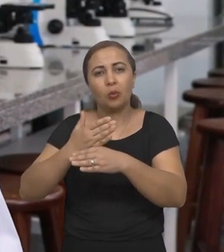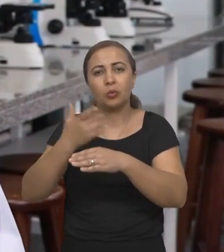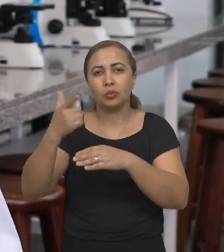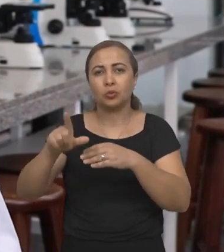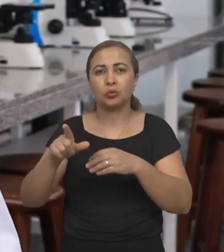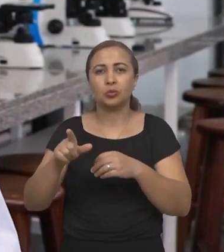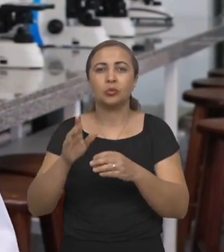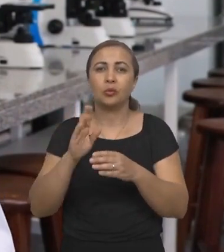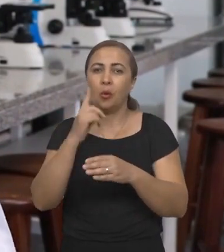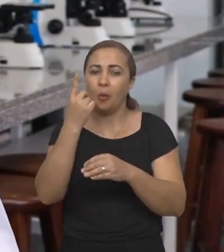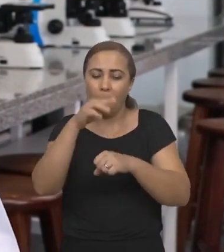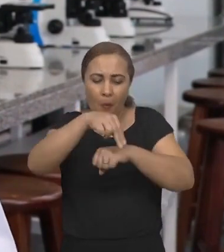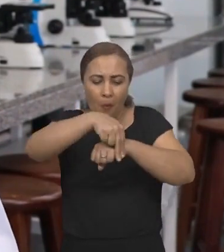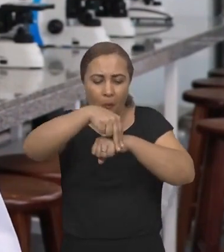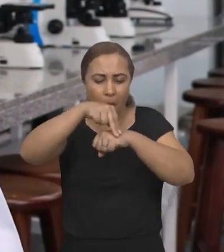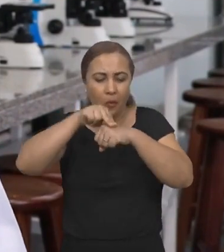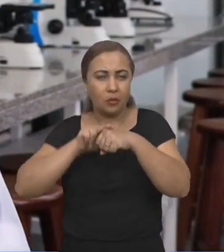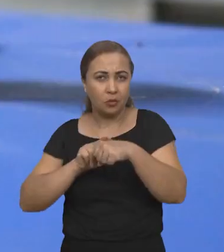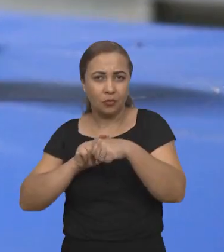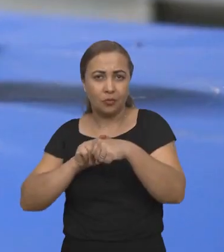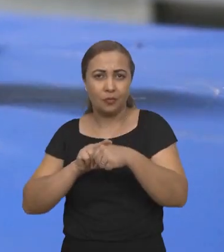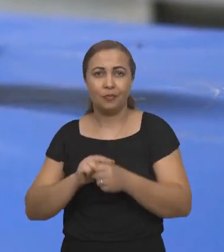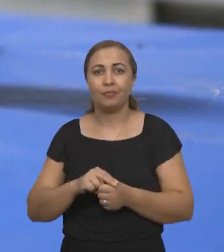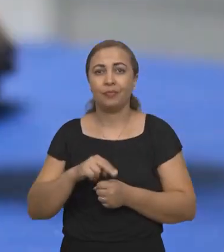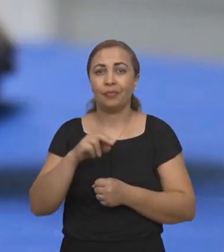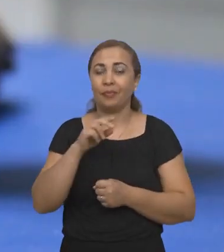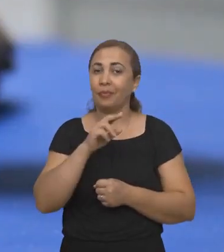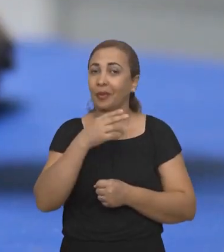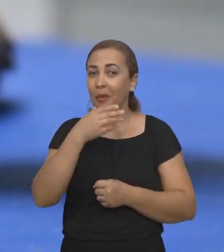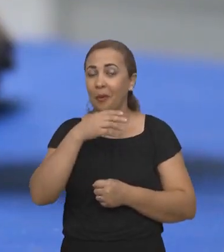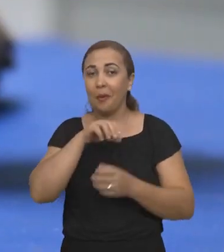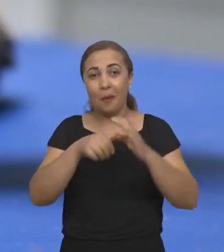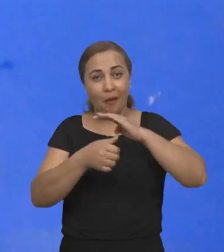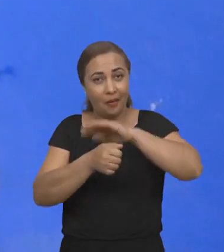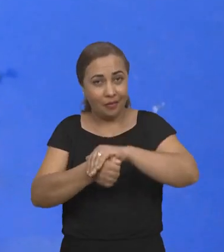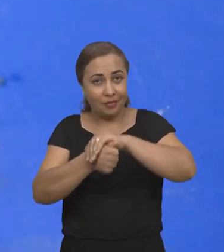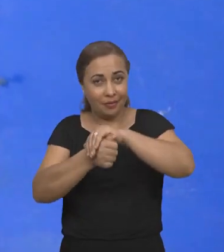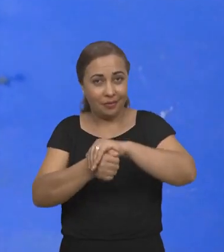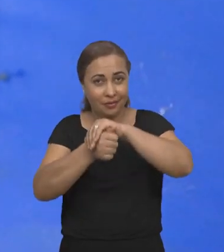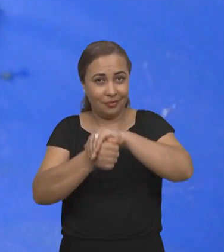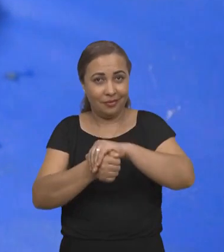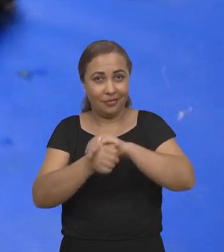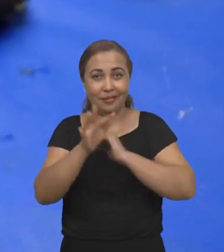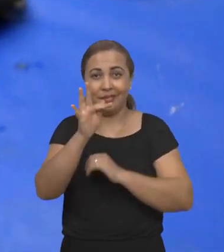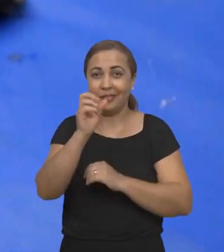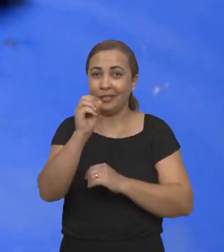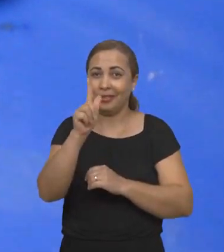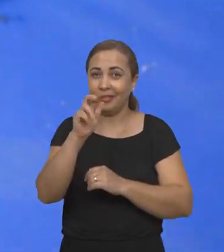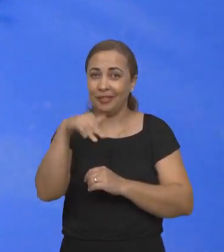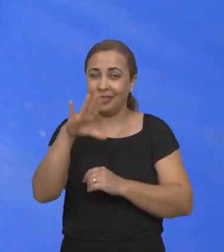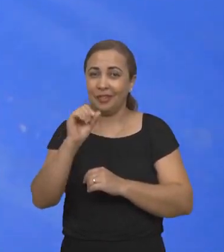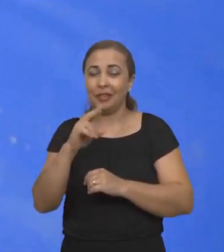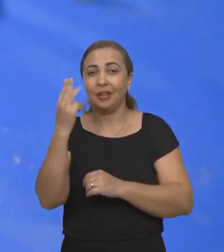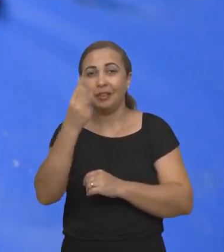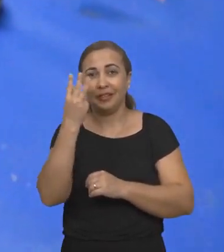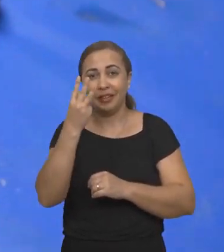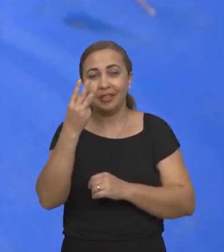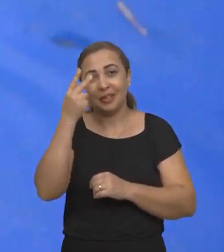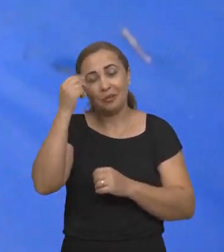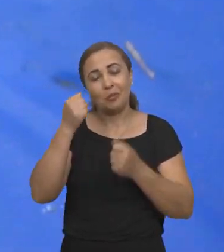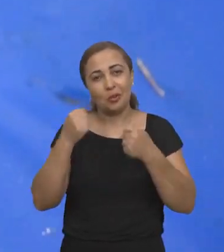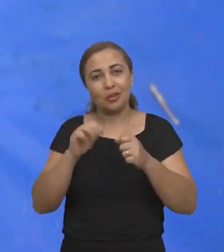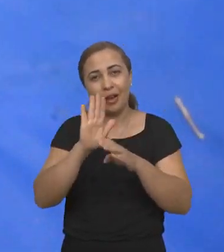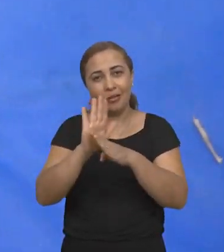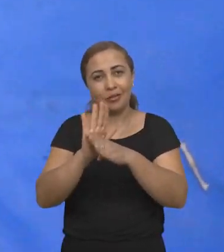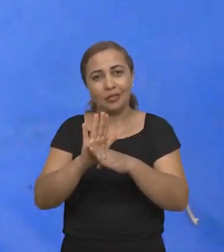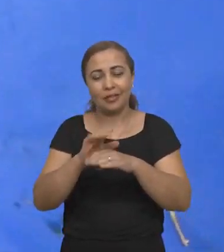reconstruir, pensando em um curativo. Foguinho, esse jabuti, foi o terceiro paciente a ter seu casco restaurado